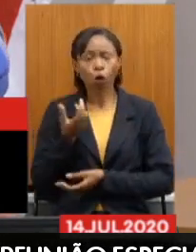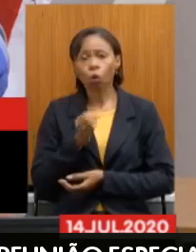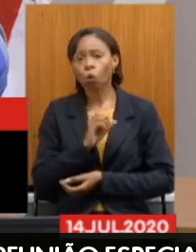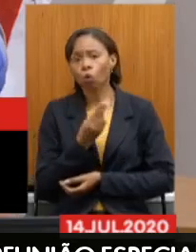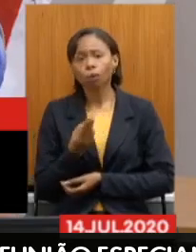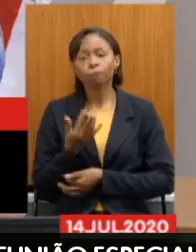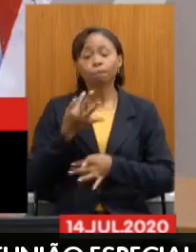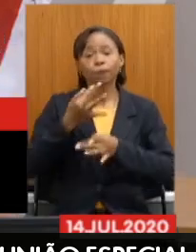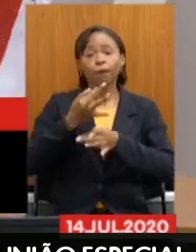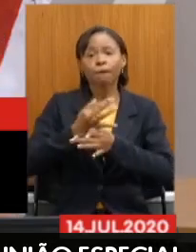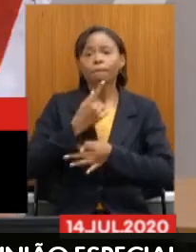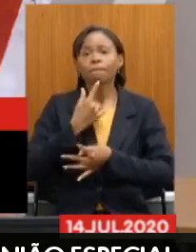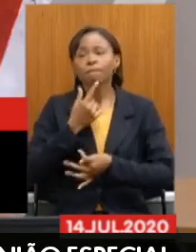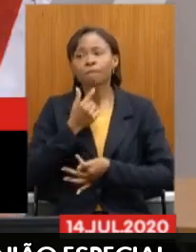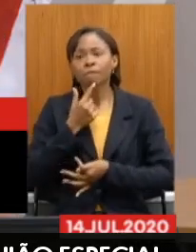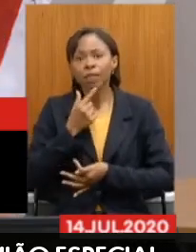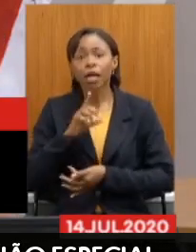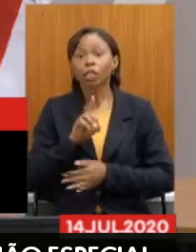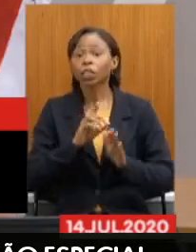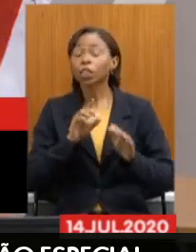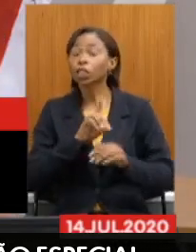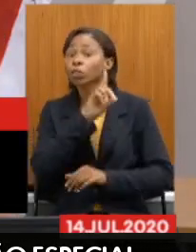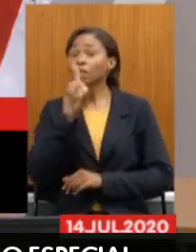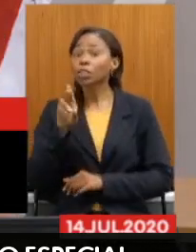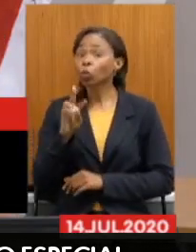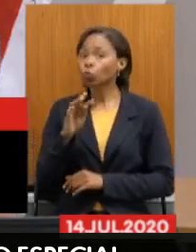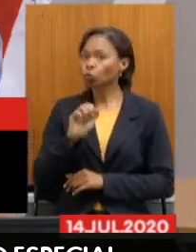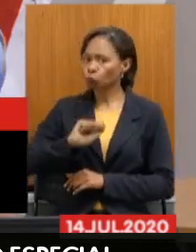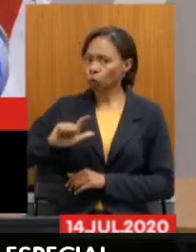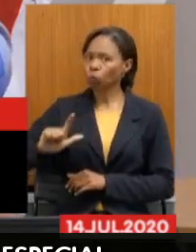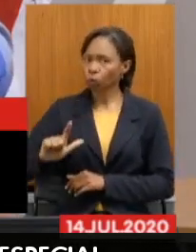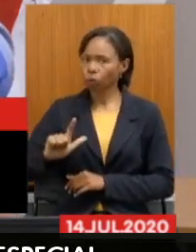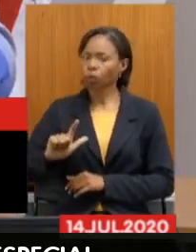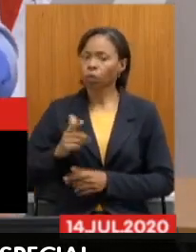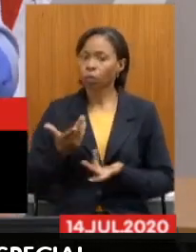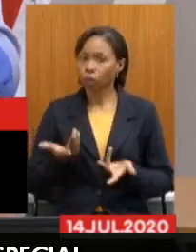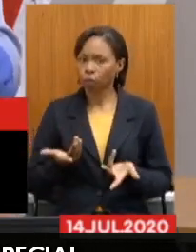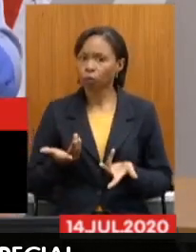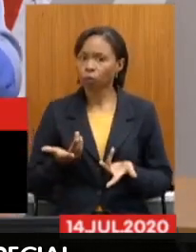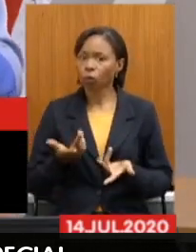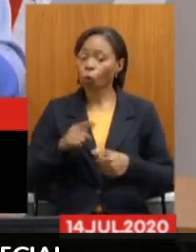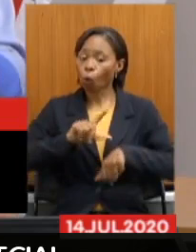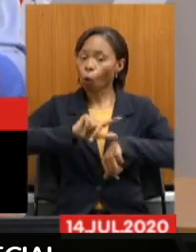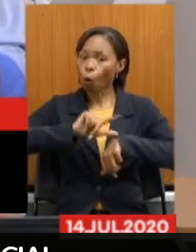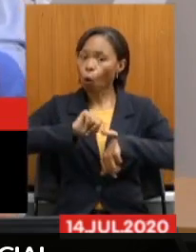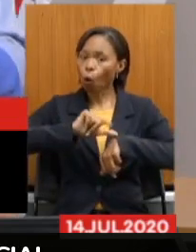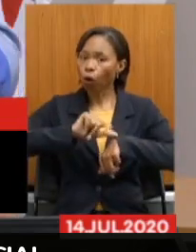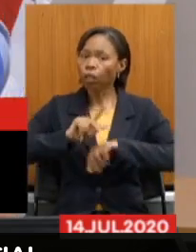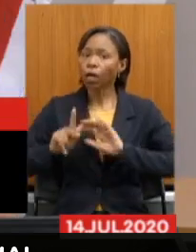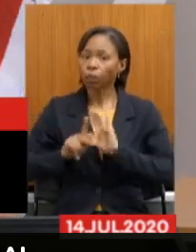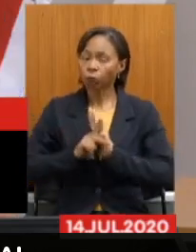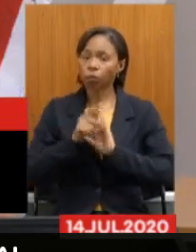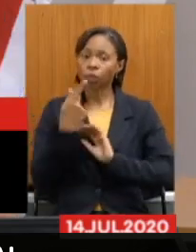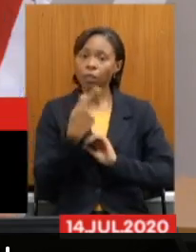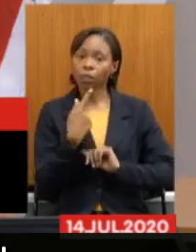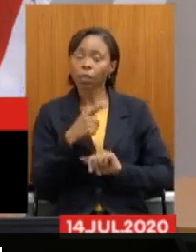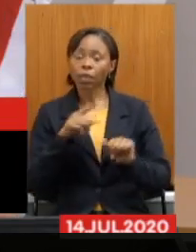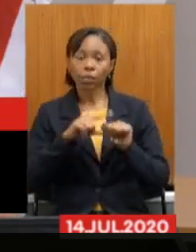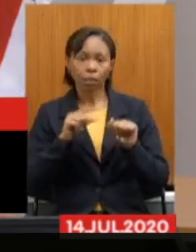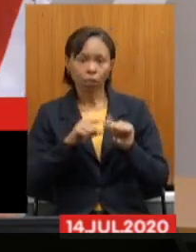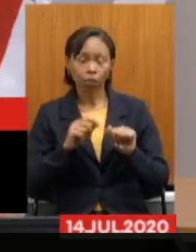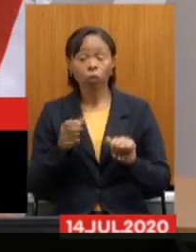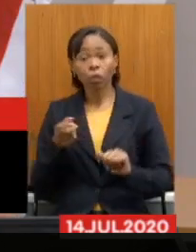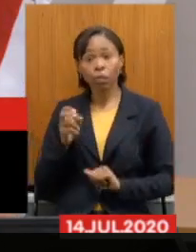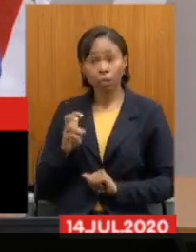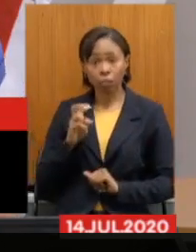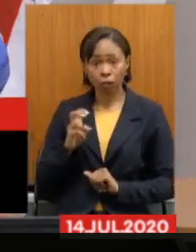úteis, fora do horário estabelecido neste artigo, observado o disposto no artigo 5º, inciso